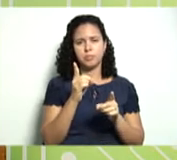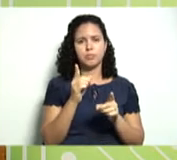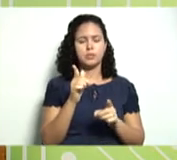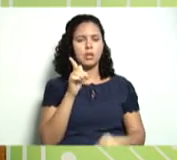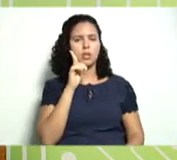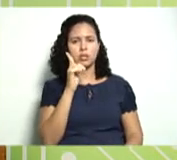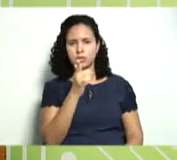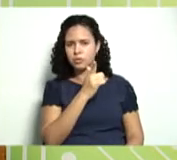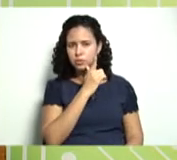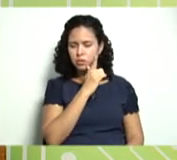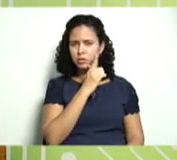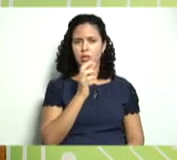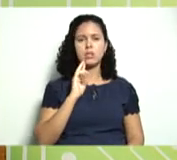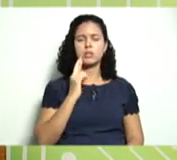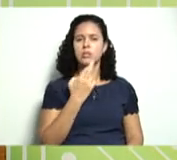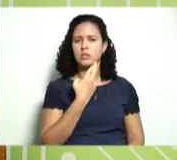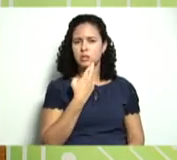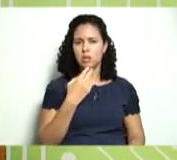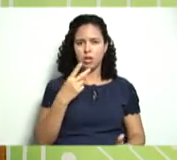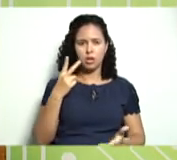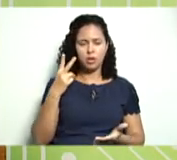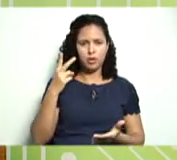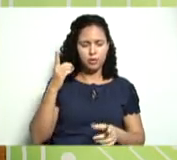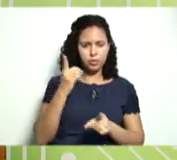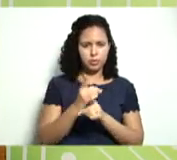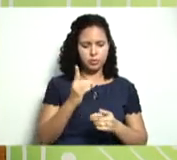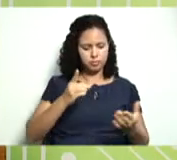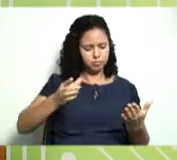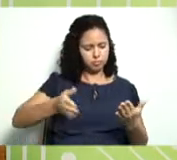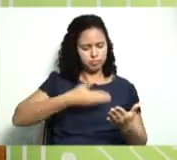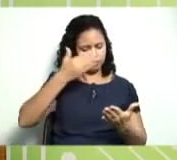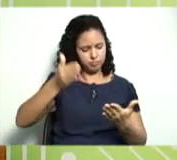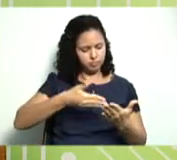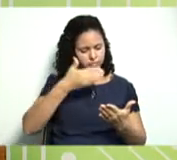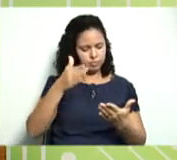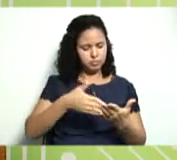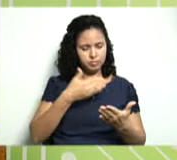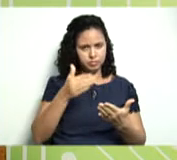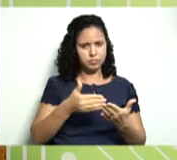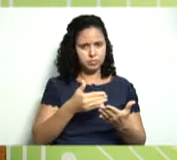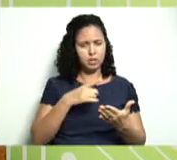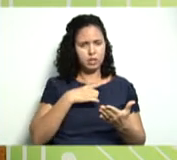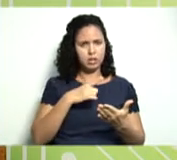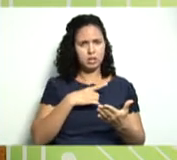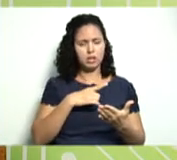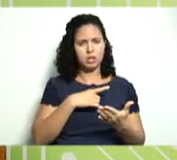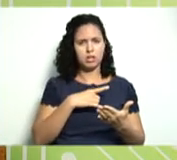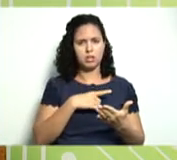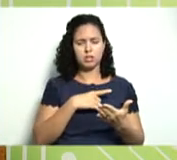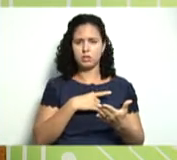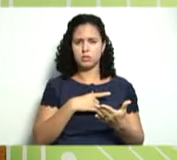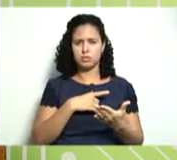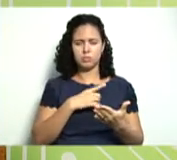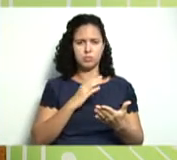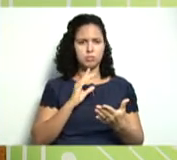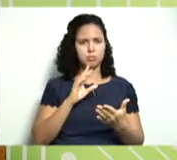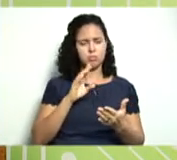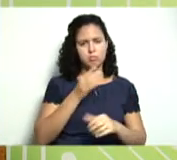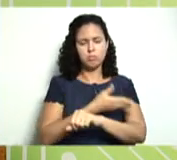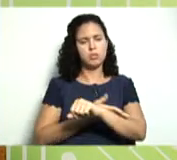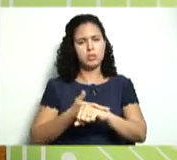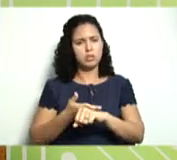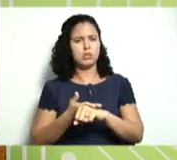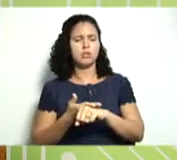no restaurante você observa aquele meio onde que tem um trazer uns traçar uma linha ou em branco